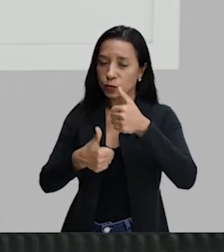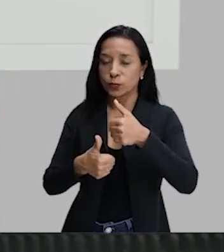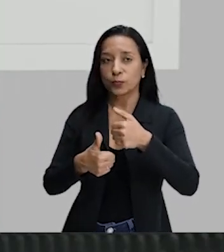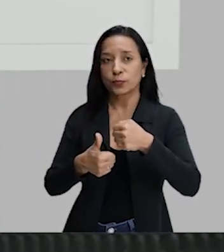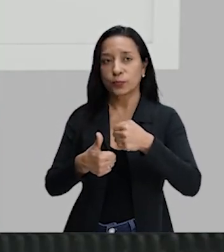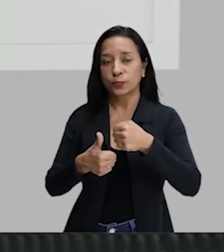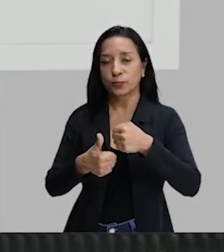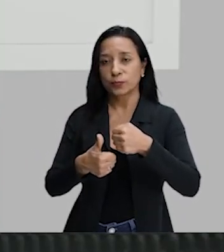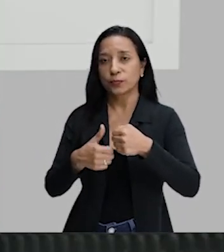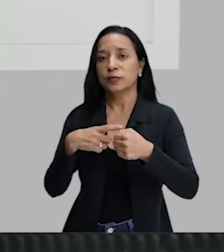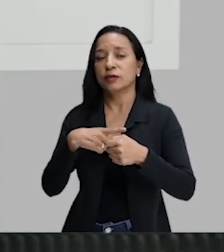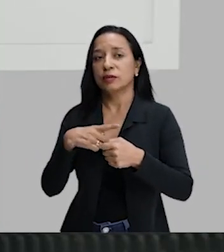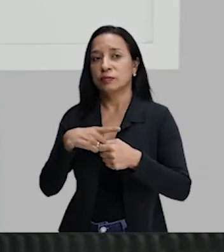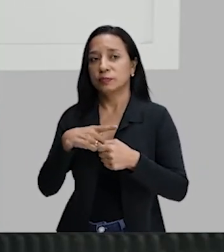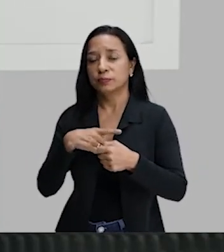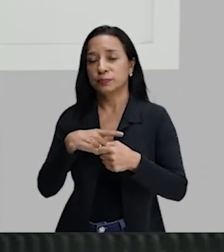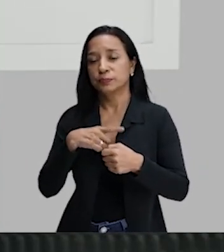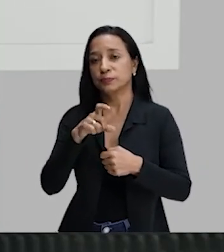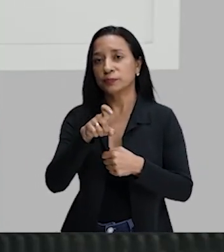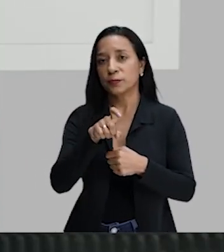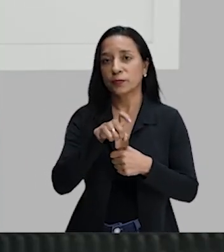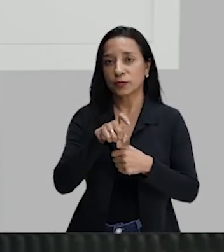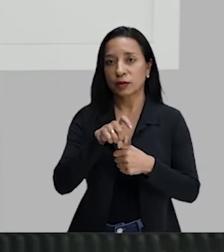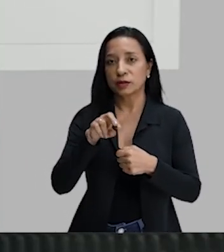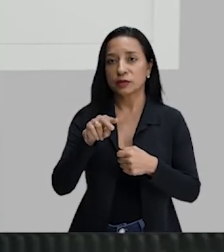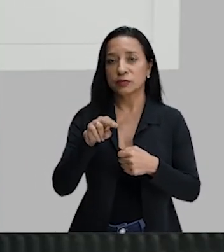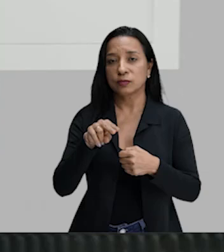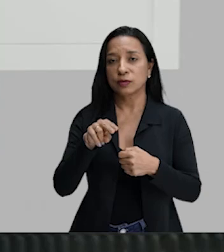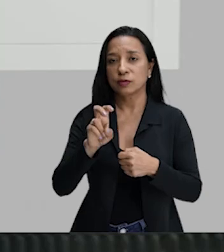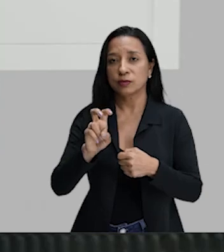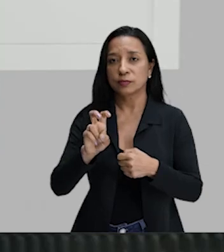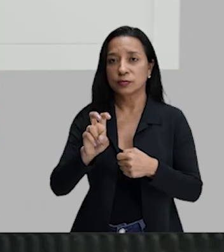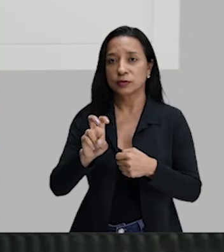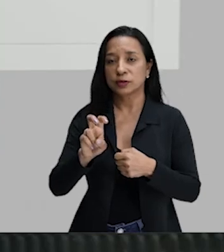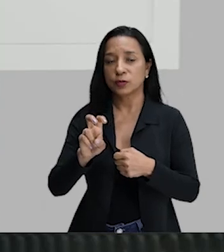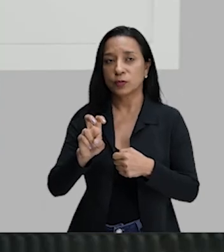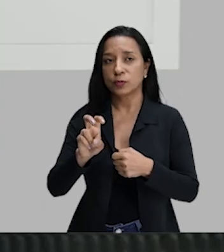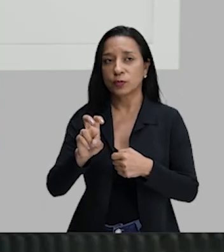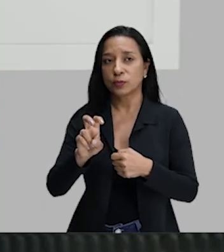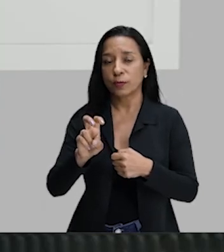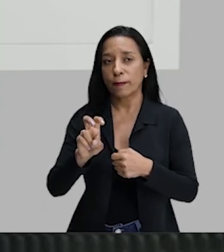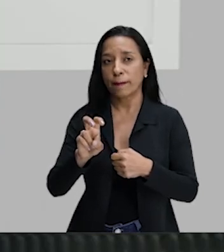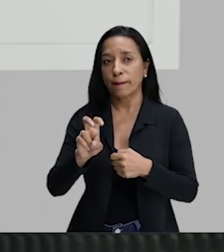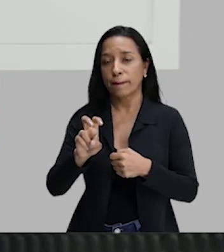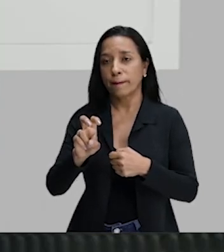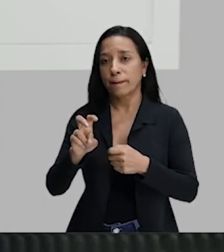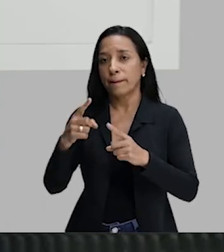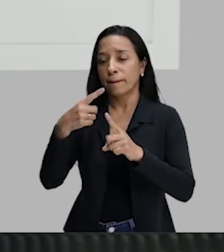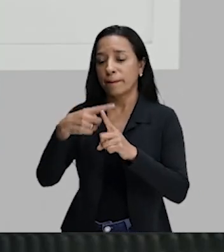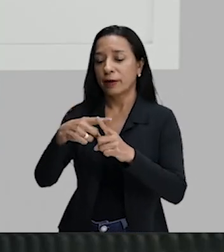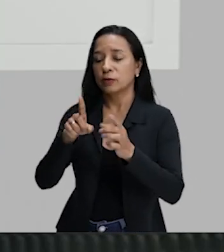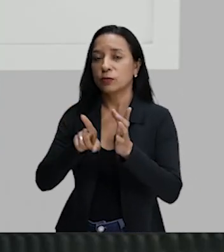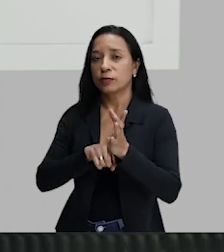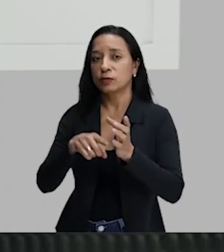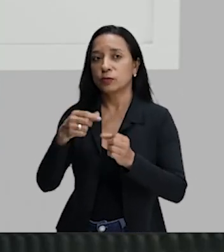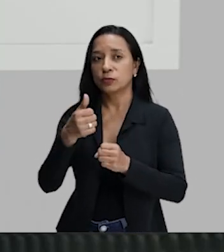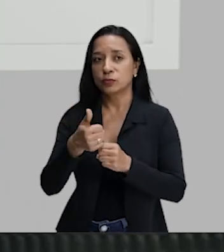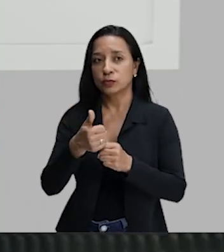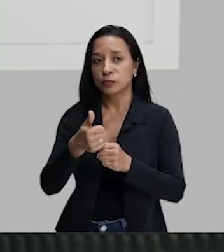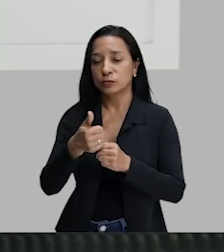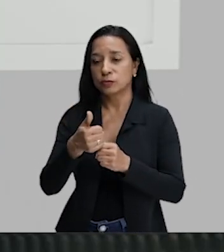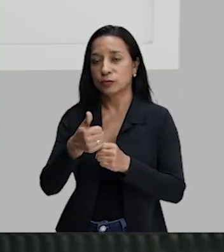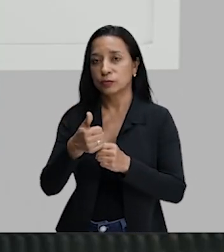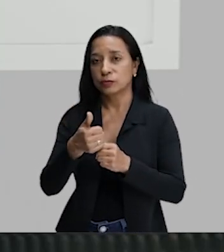Então, nós temos que x vai ser igual a 5 mais ou menos 1